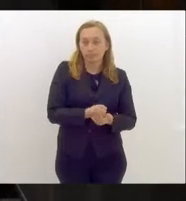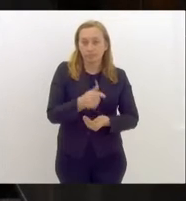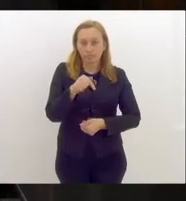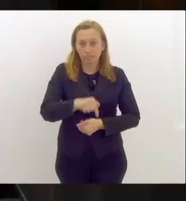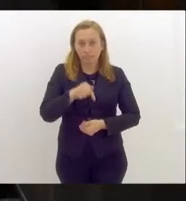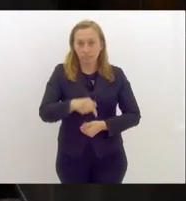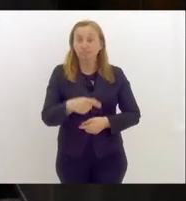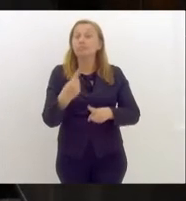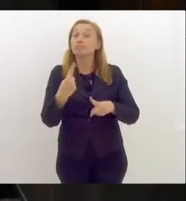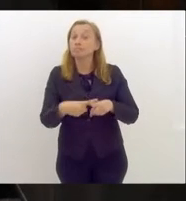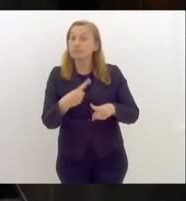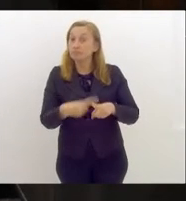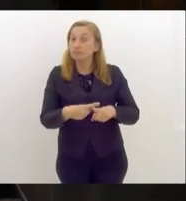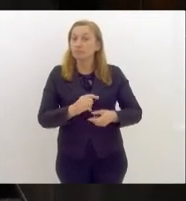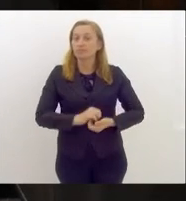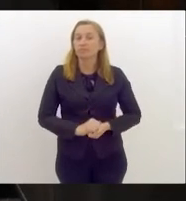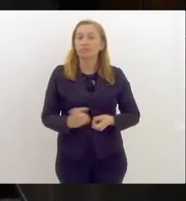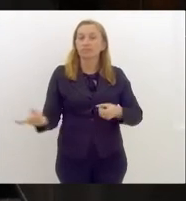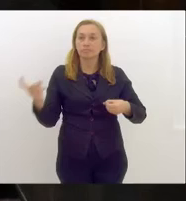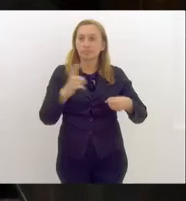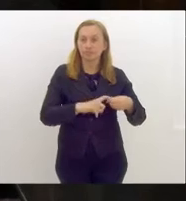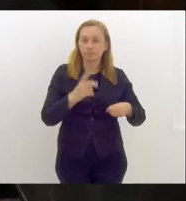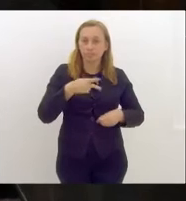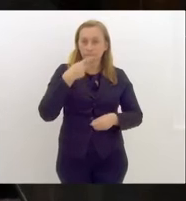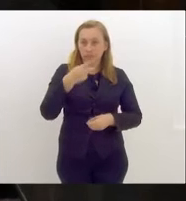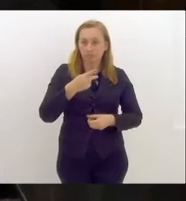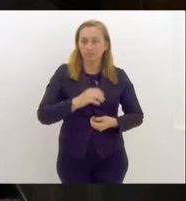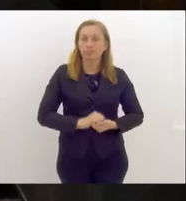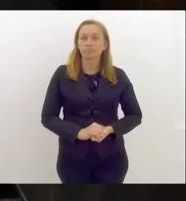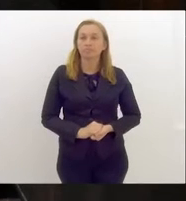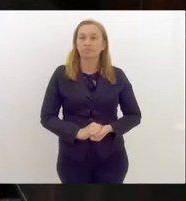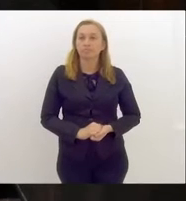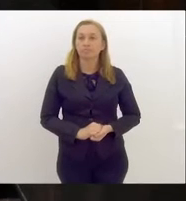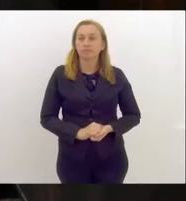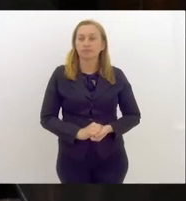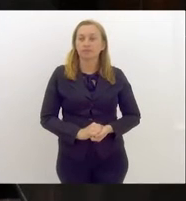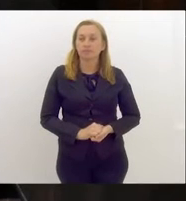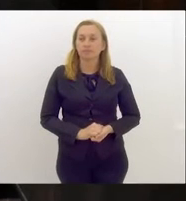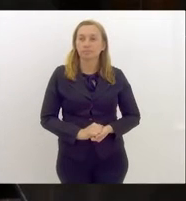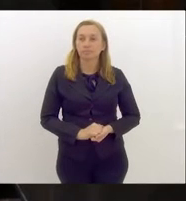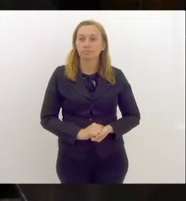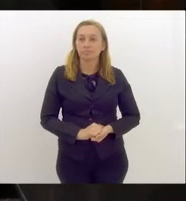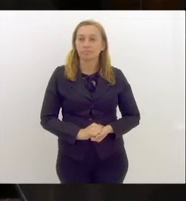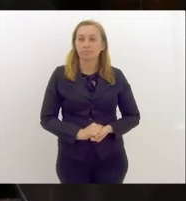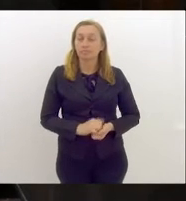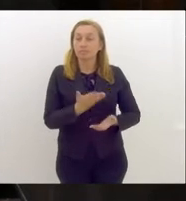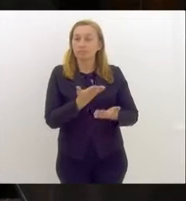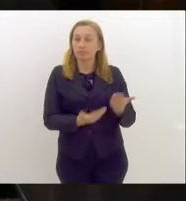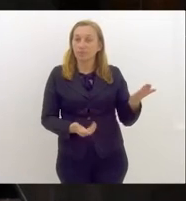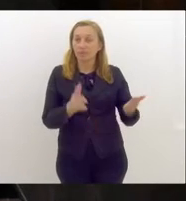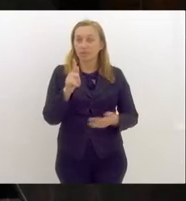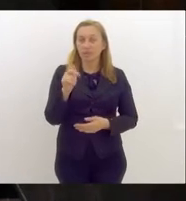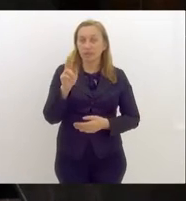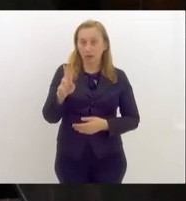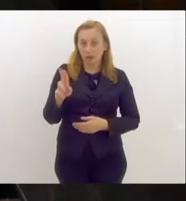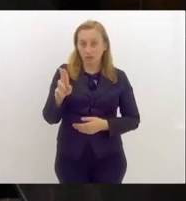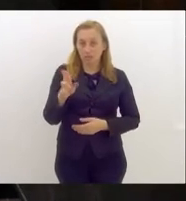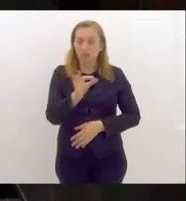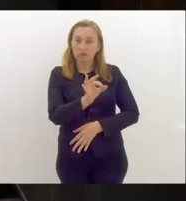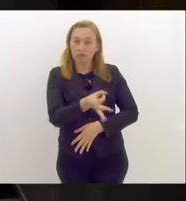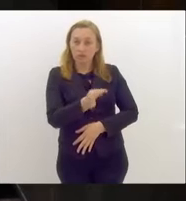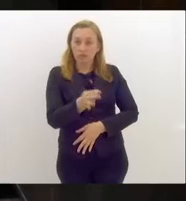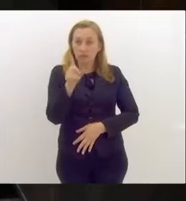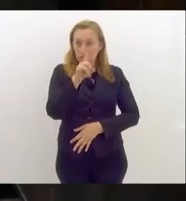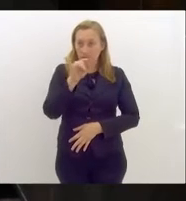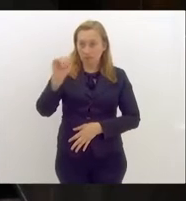porque volta a dizer a perda de galo exatamente nesse